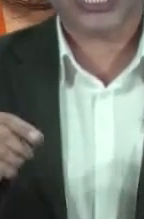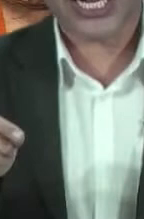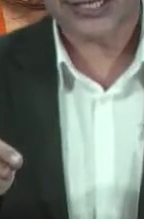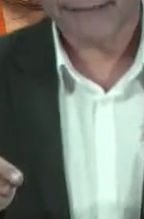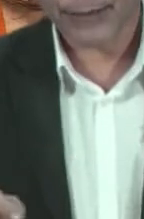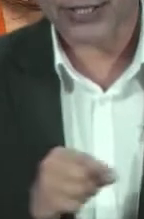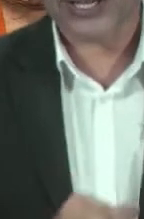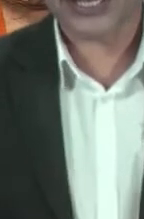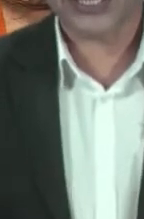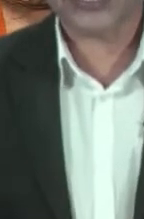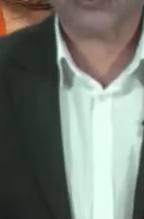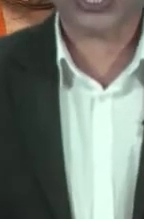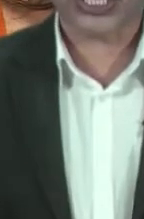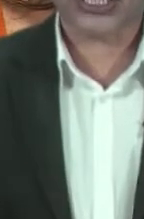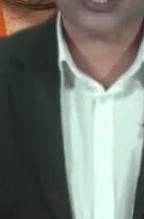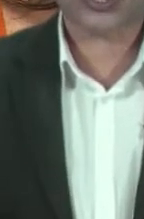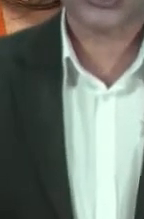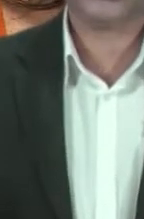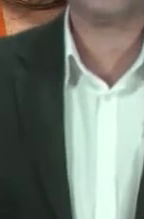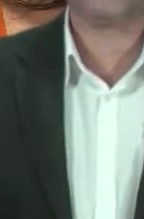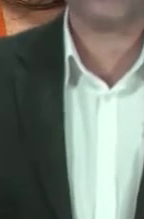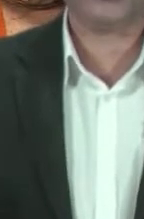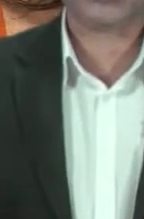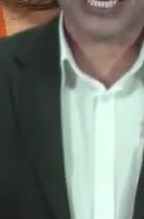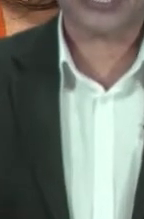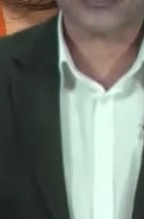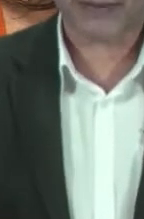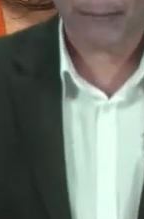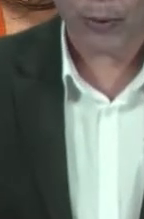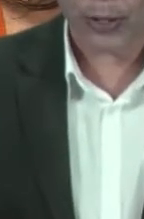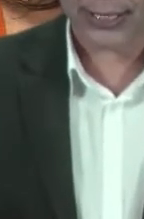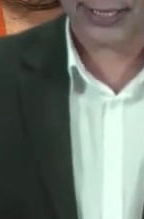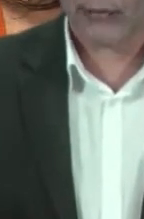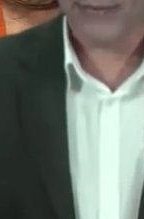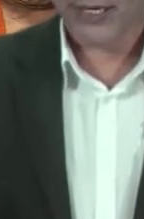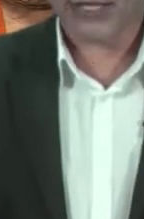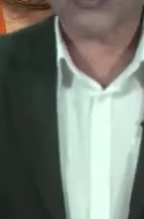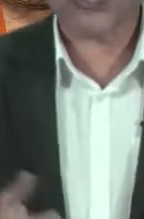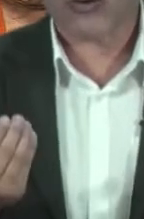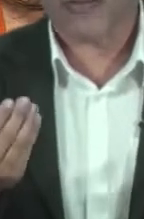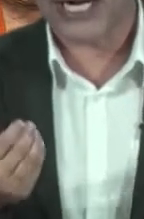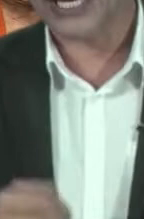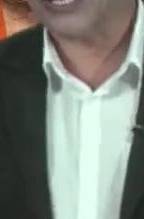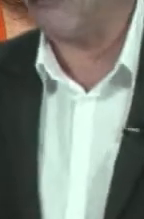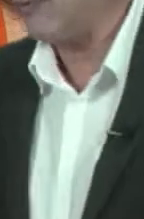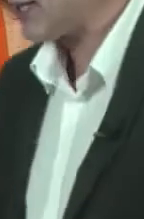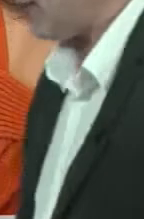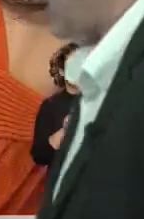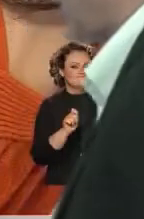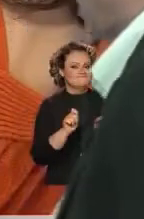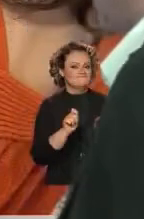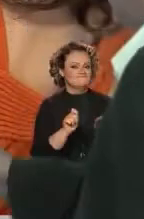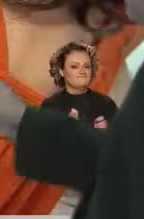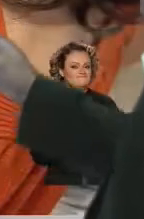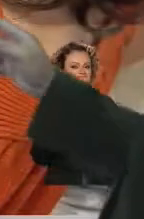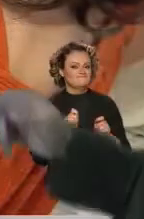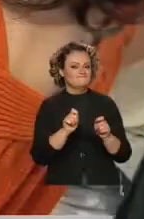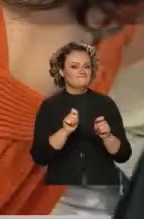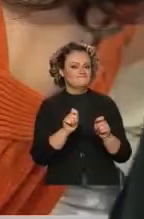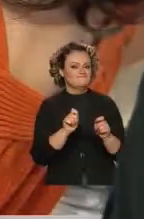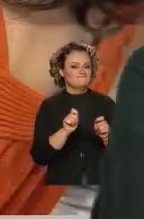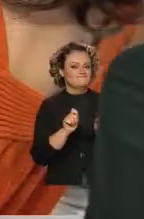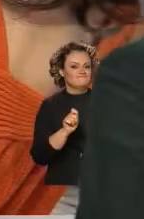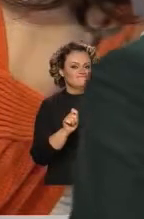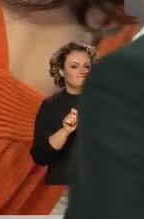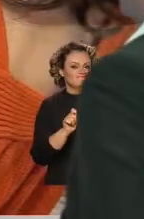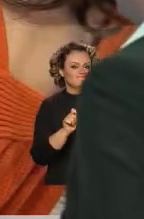que as vacinas são adquiridas e disponibilizadas para a população. Mas vamos acompanhar essa informação aqui, ó, no telão